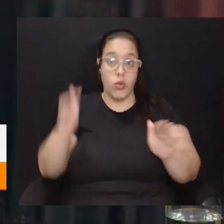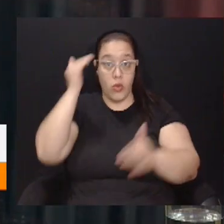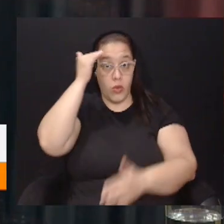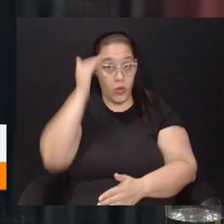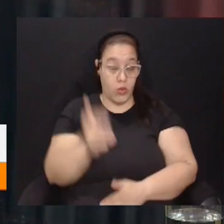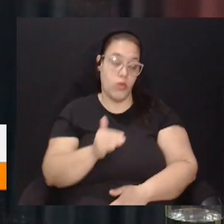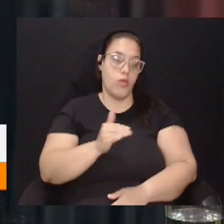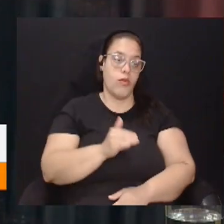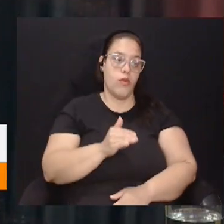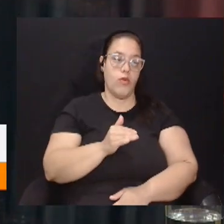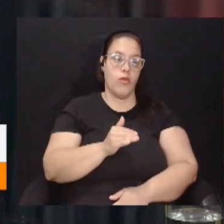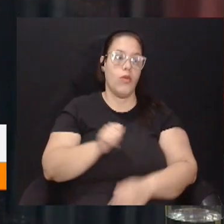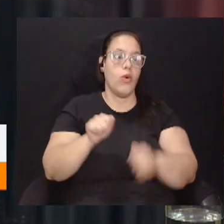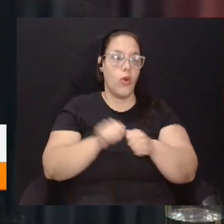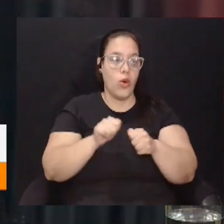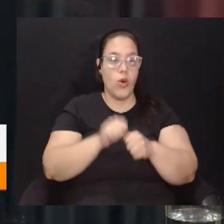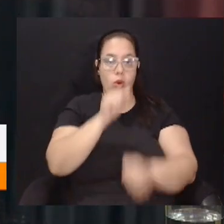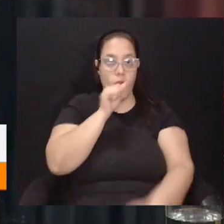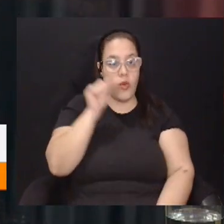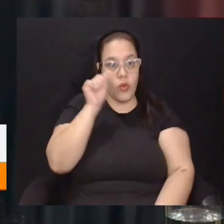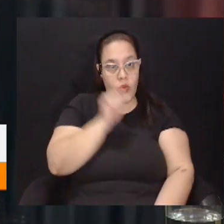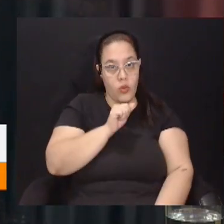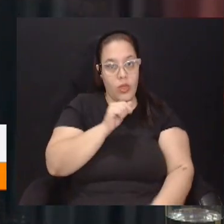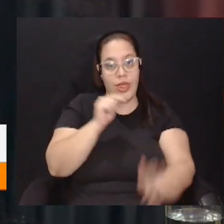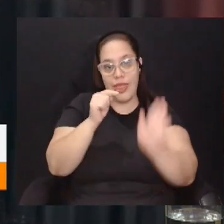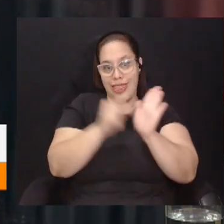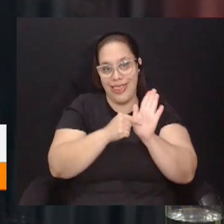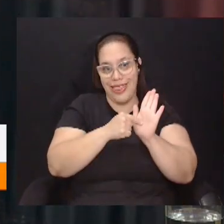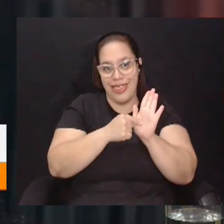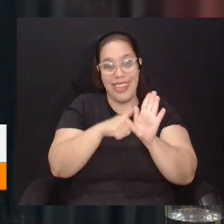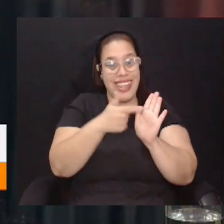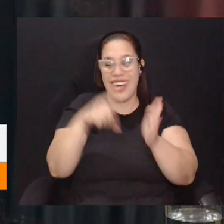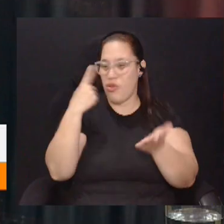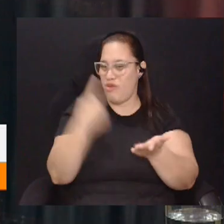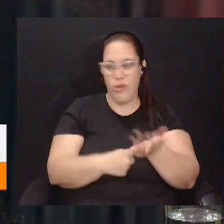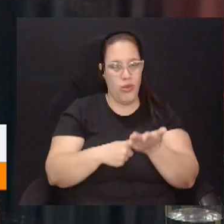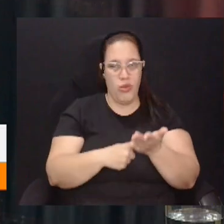uma penitência tal e não cumpre aquilo,